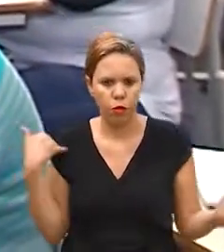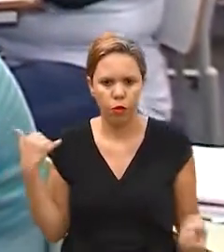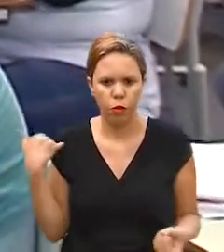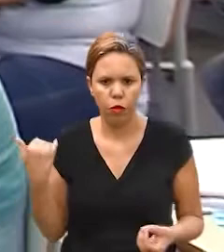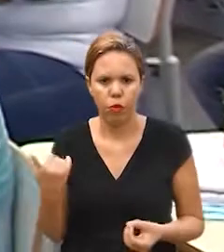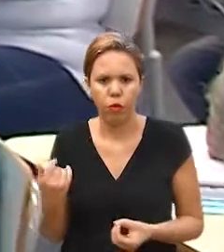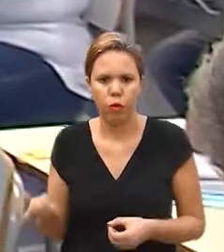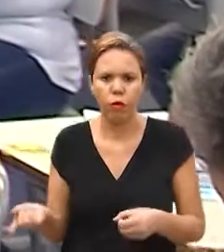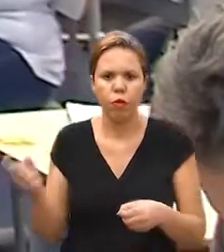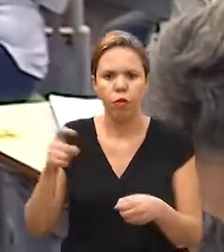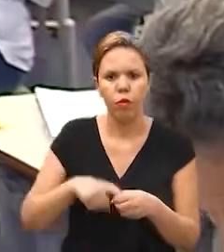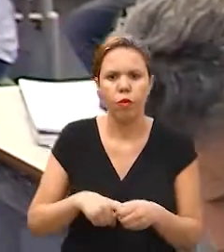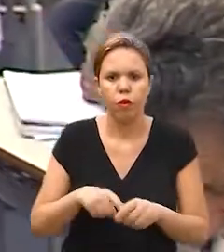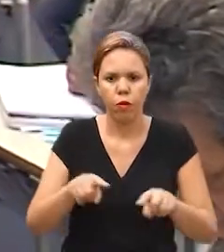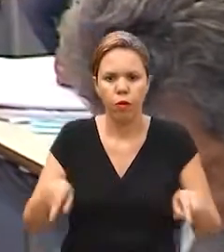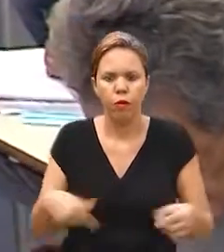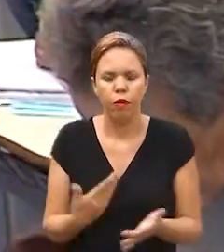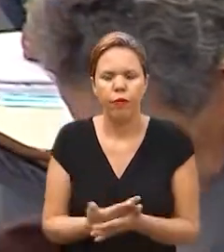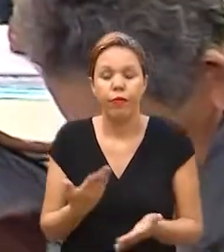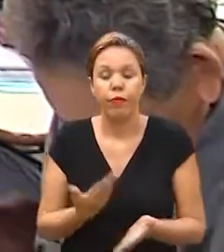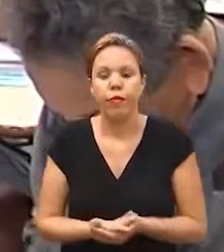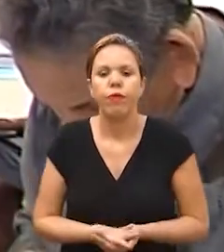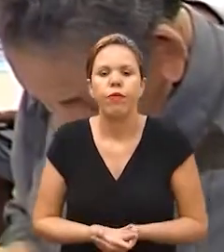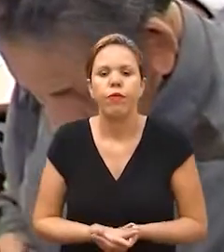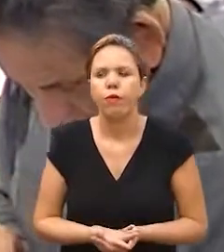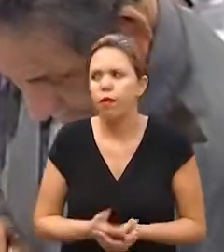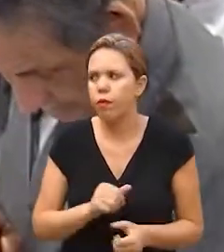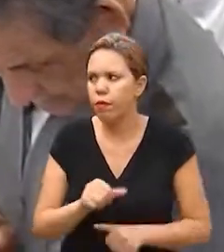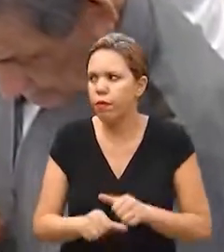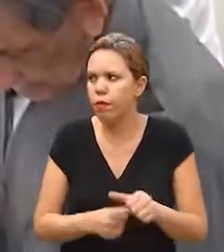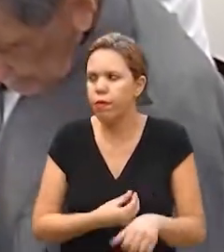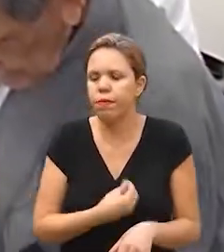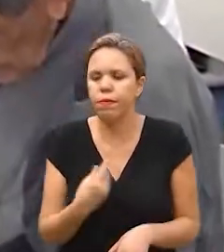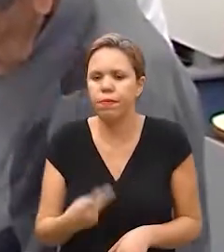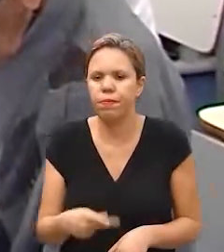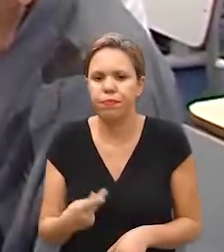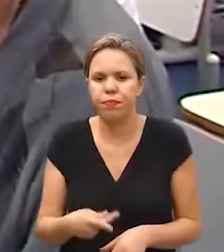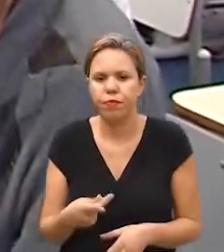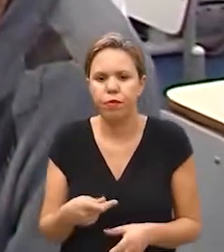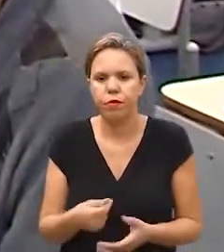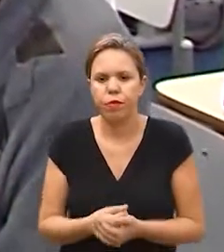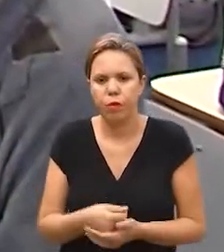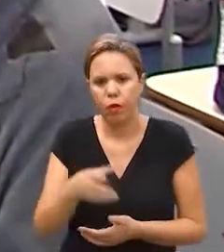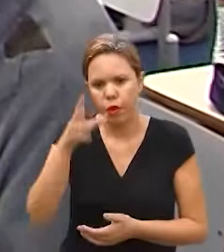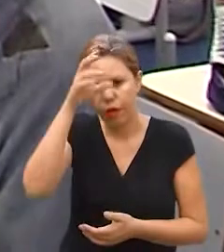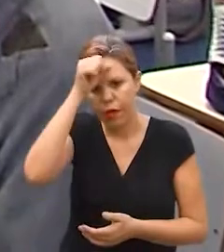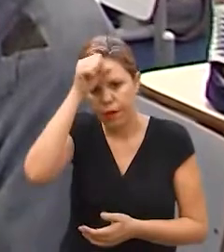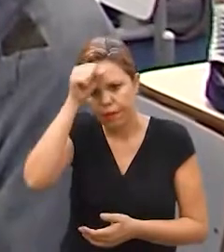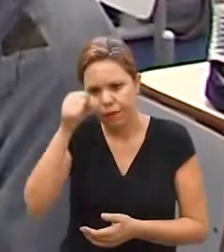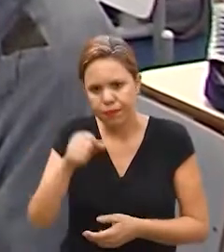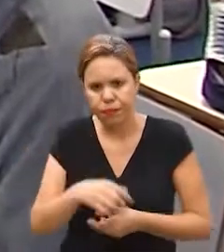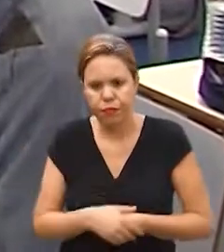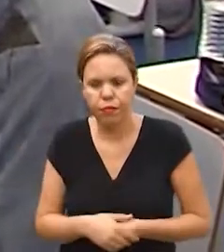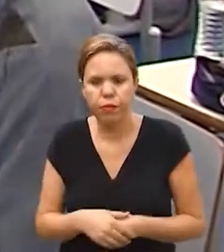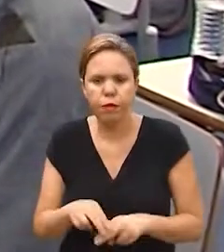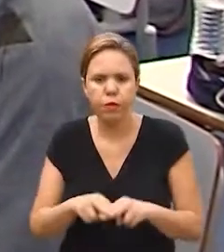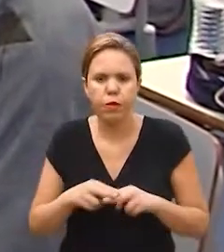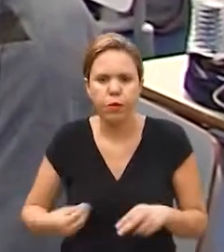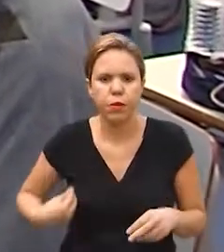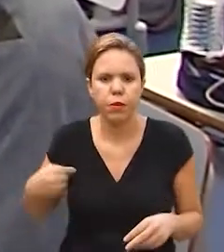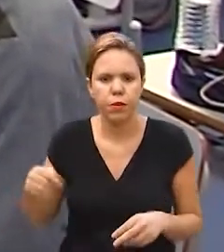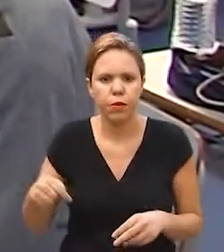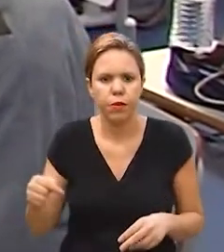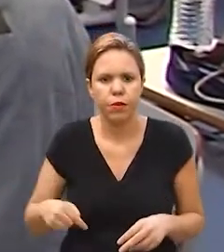anos está voltando para a sala de aula para virar a página do analfabetismo e aprender. Por isso que nós